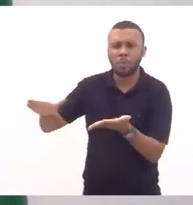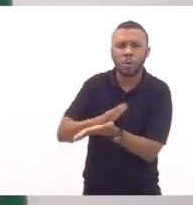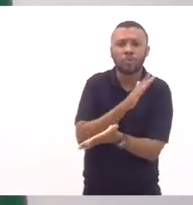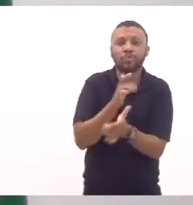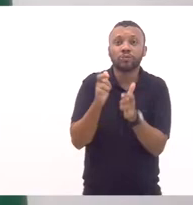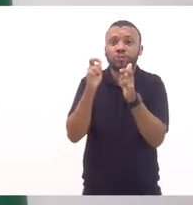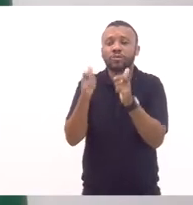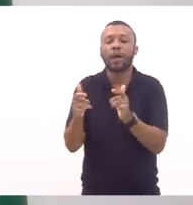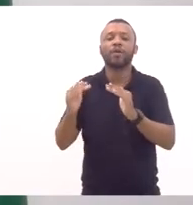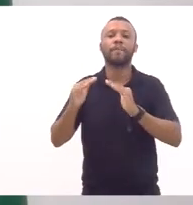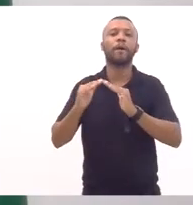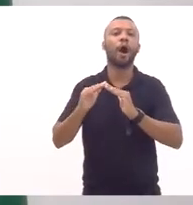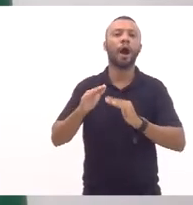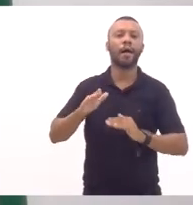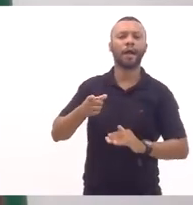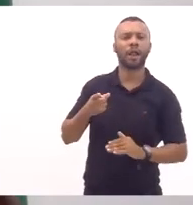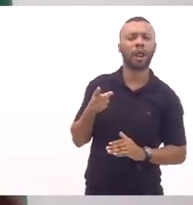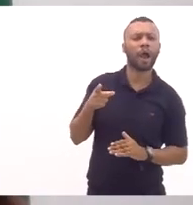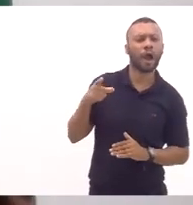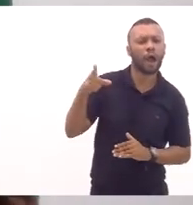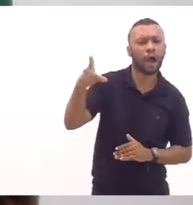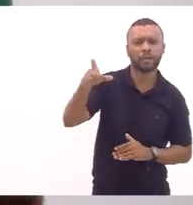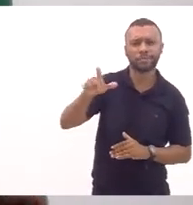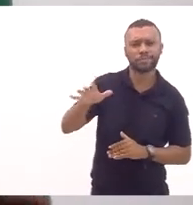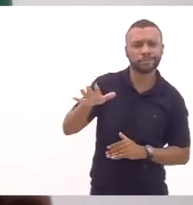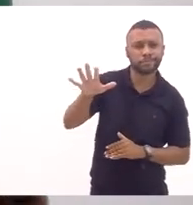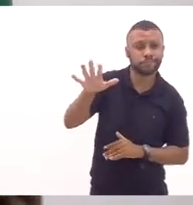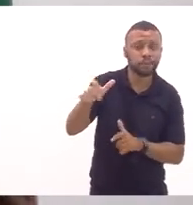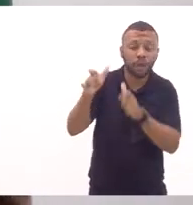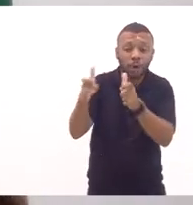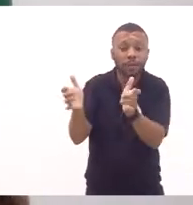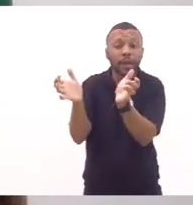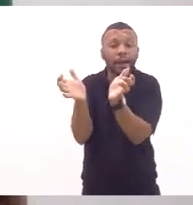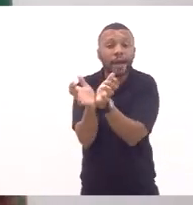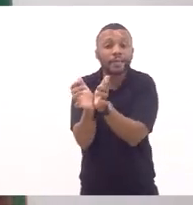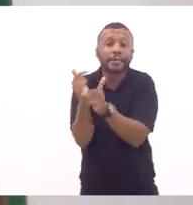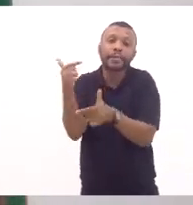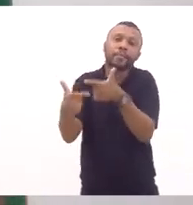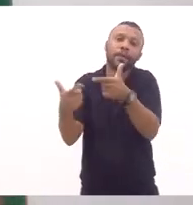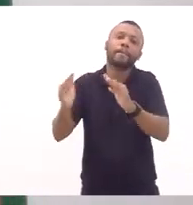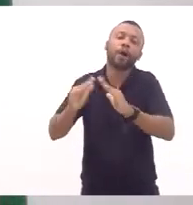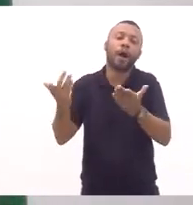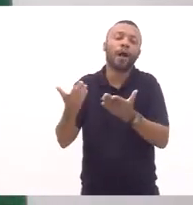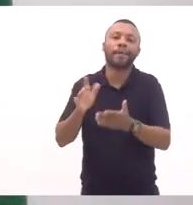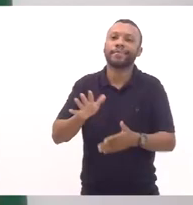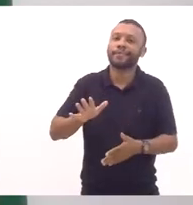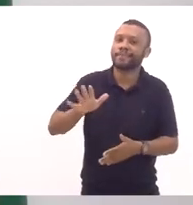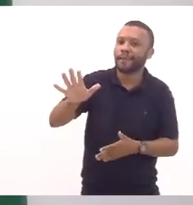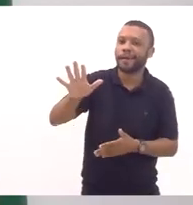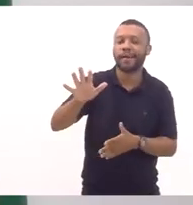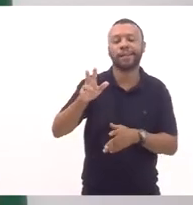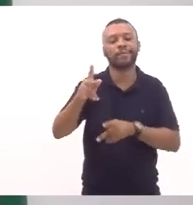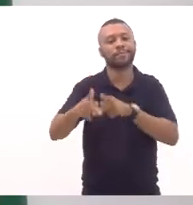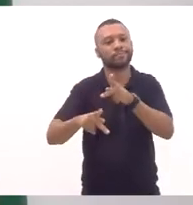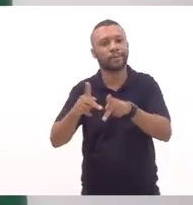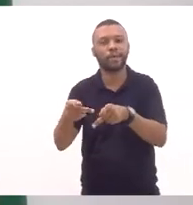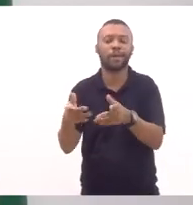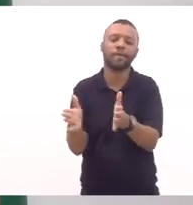de moradia, porque é onde a classe trabalhadora mora. É na favela, é no loteamento, são nos bairros